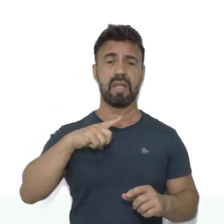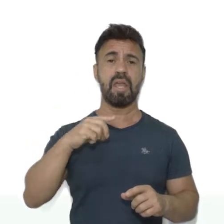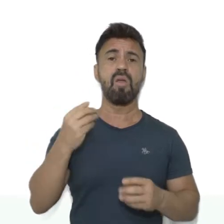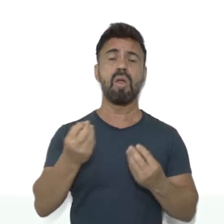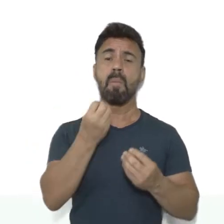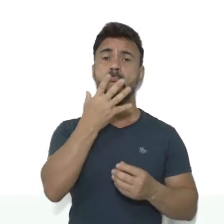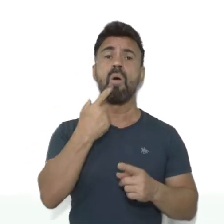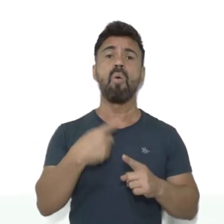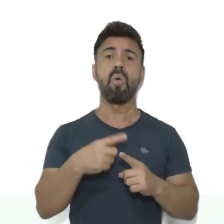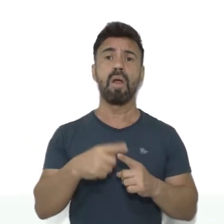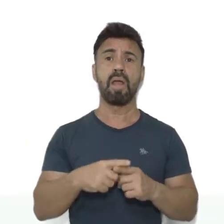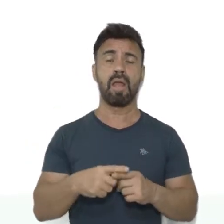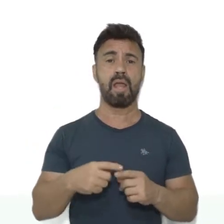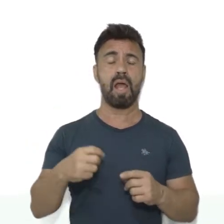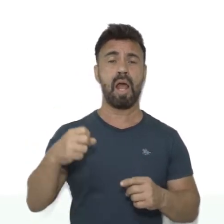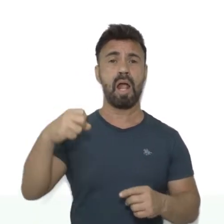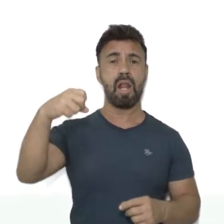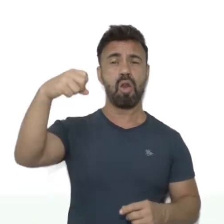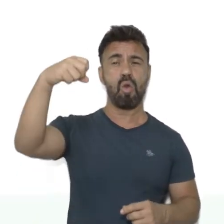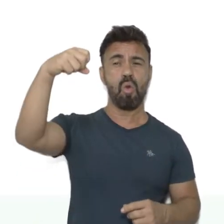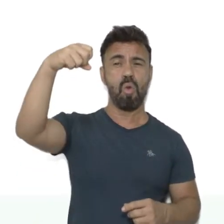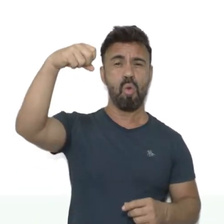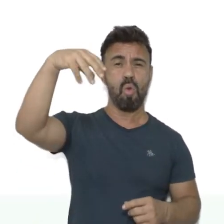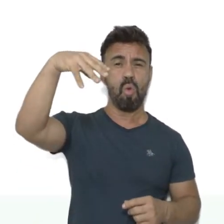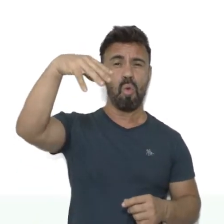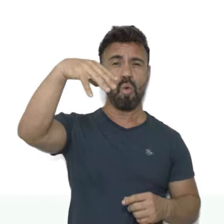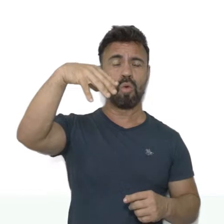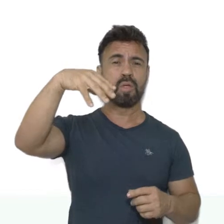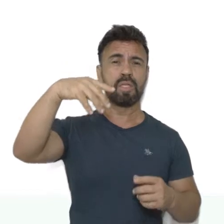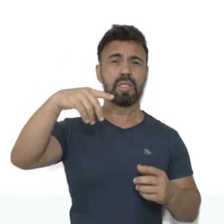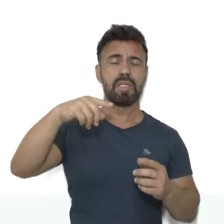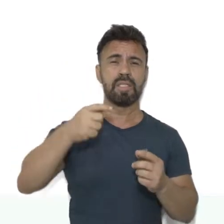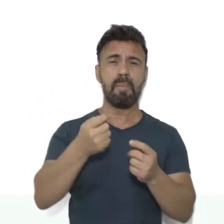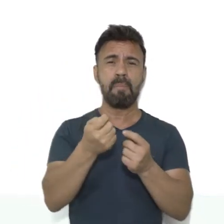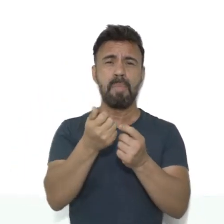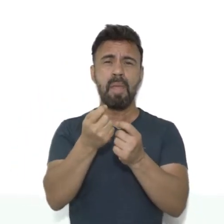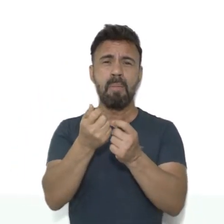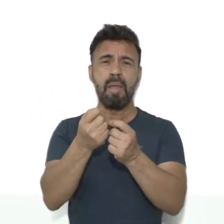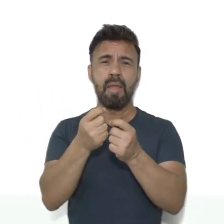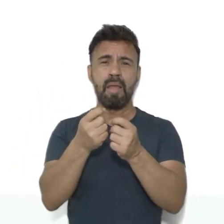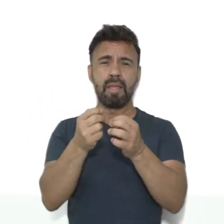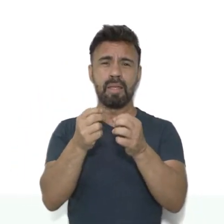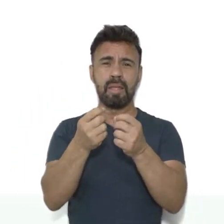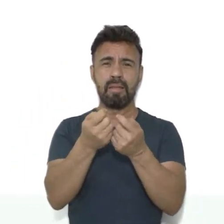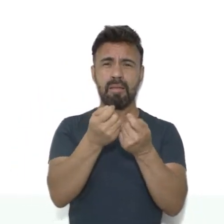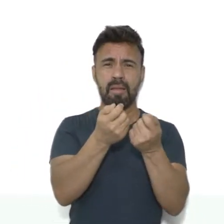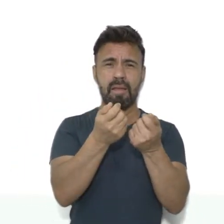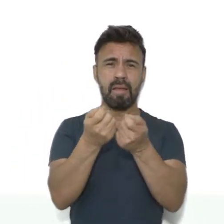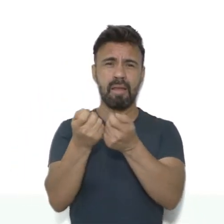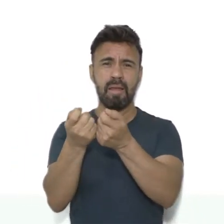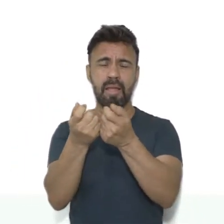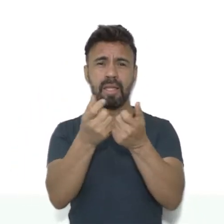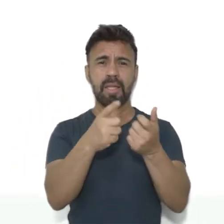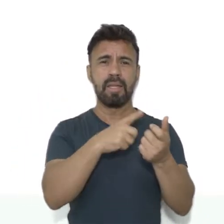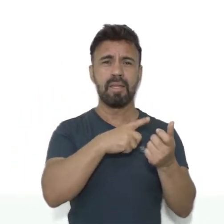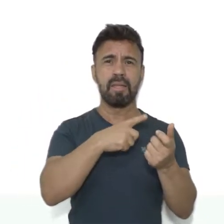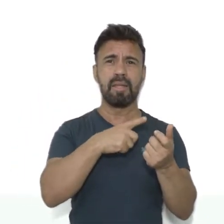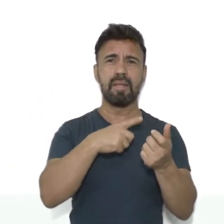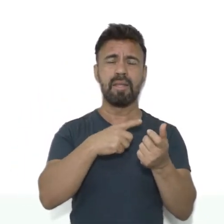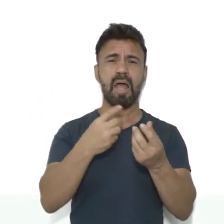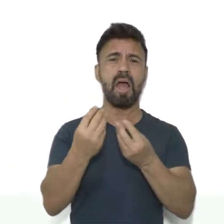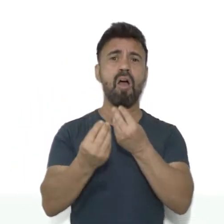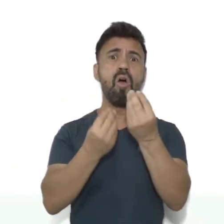a onda de luz ela é dividida em milhões de pedacinhos com intensidades que vai definir